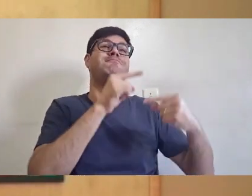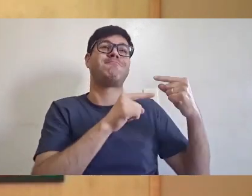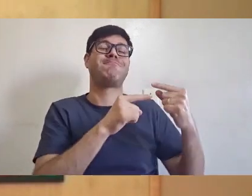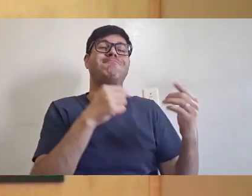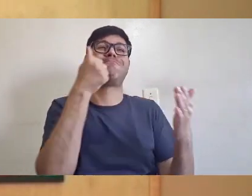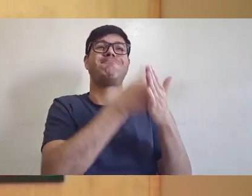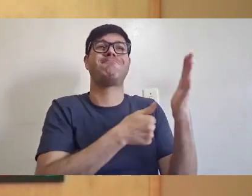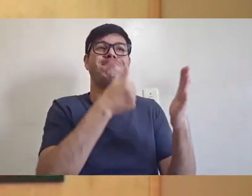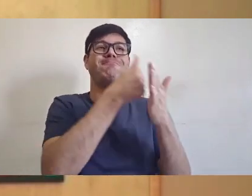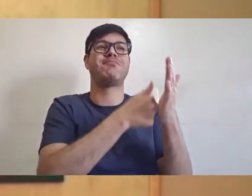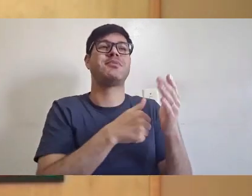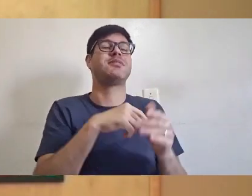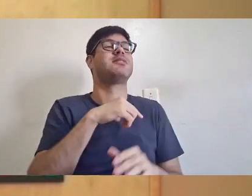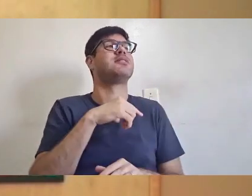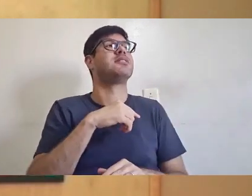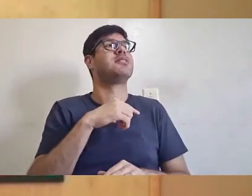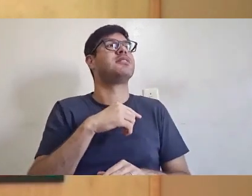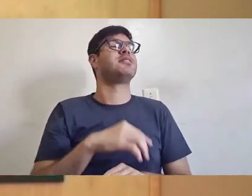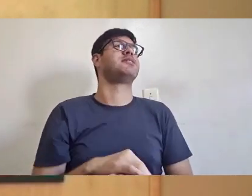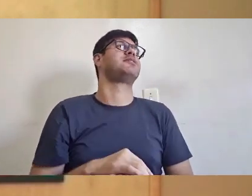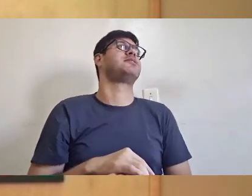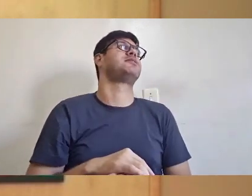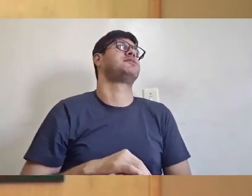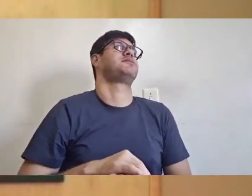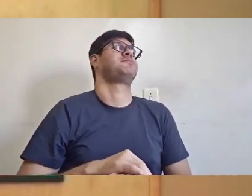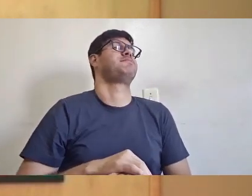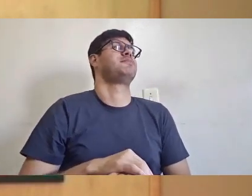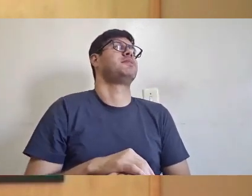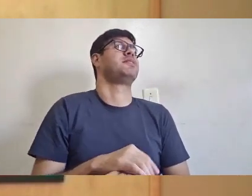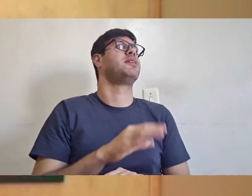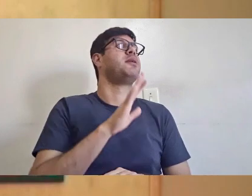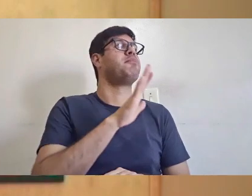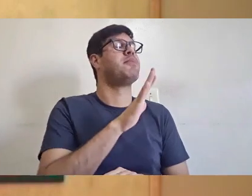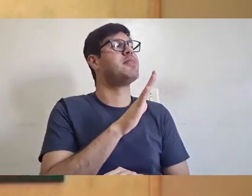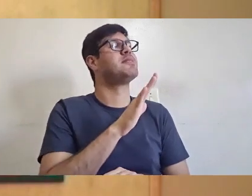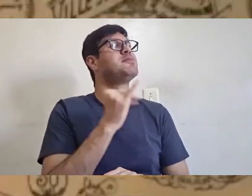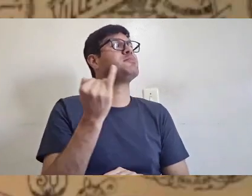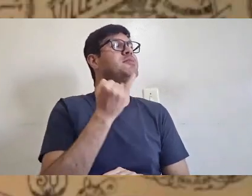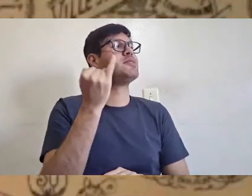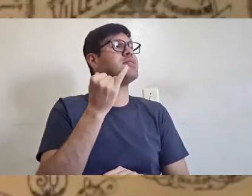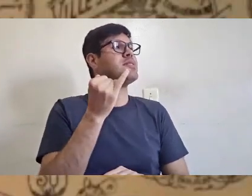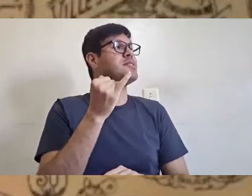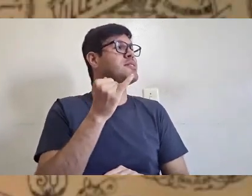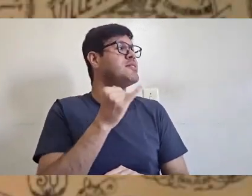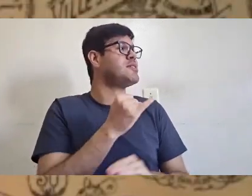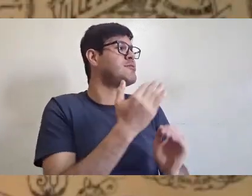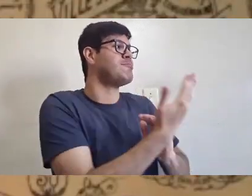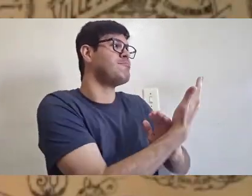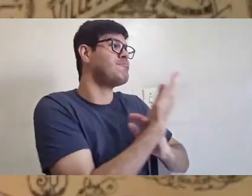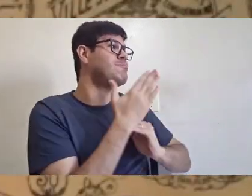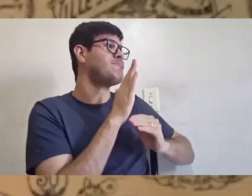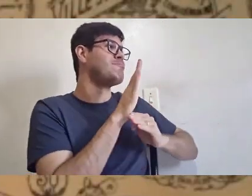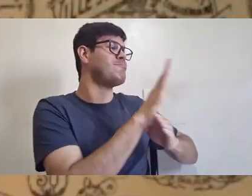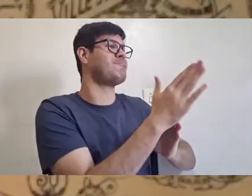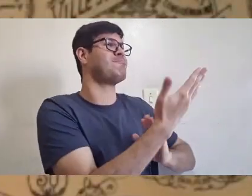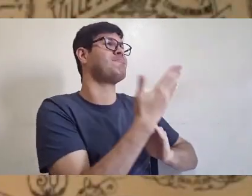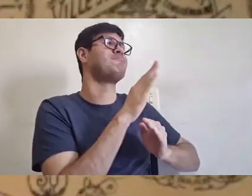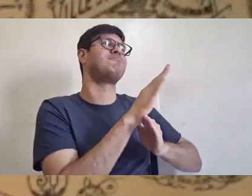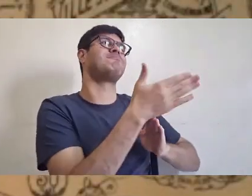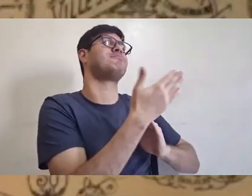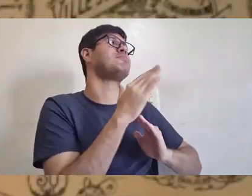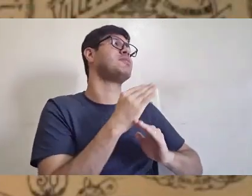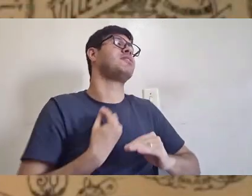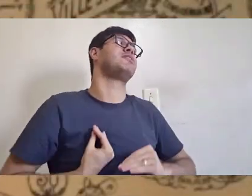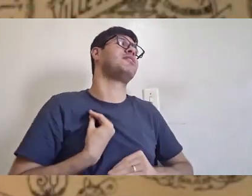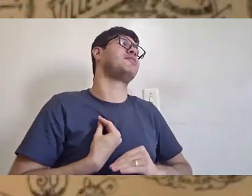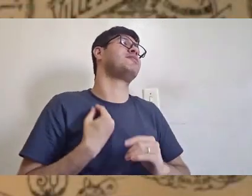que tem um embate político, mas o extremismo não leva a lugar nenhum. O mundo já